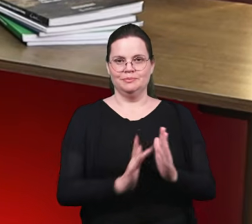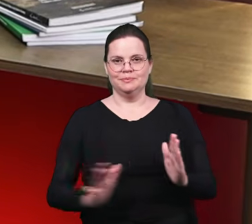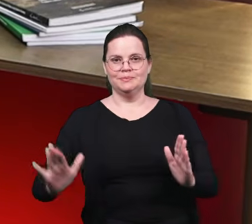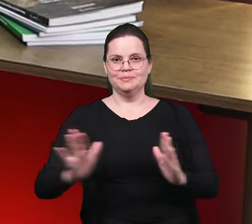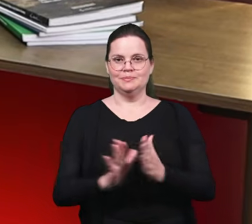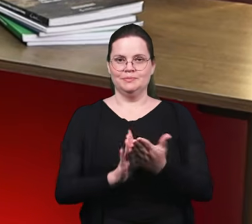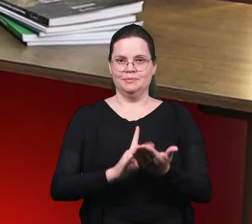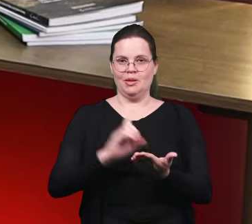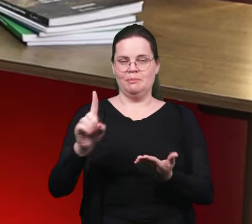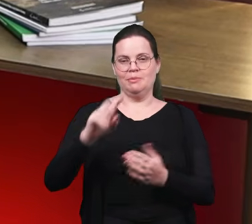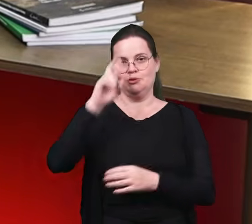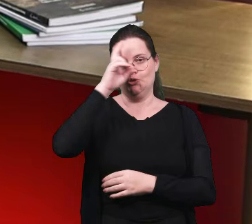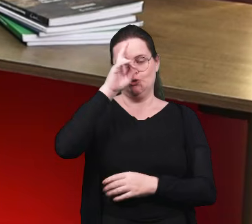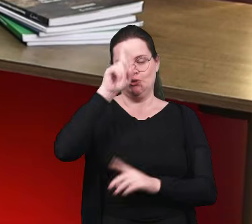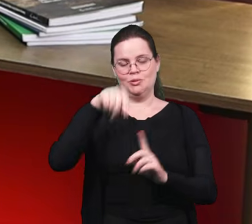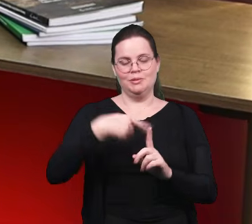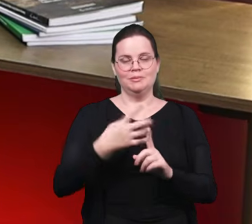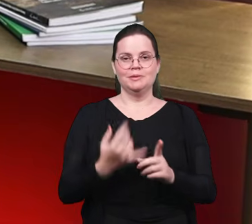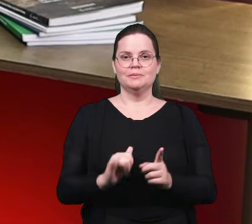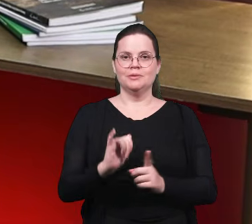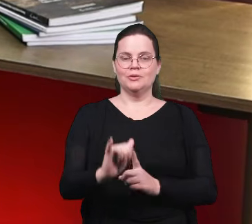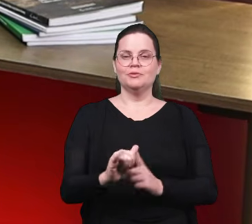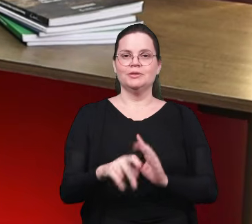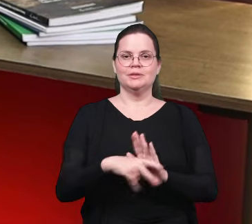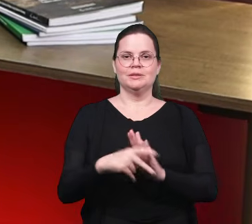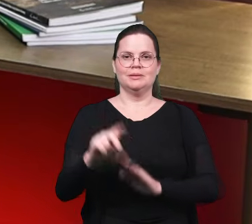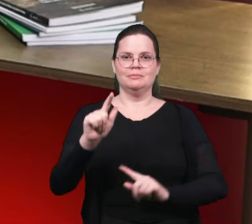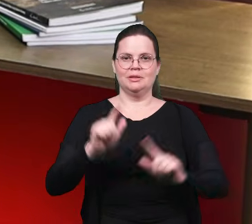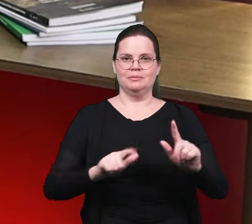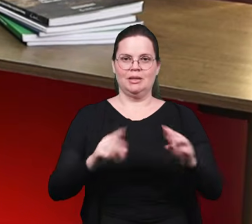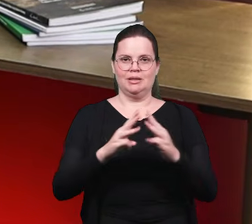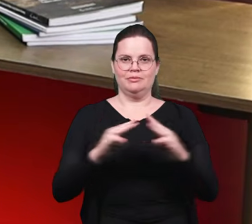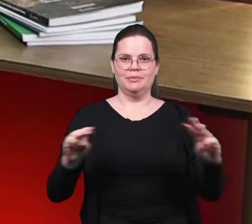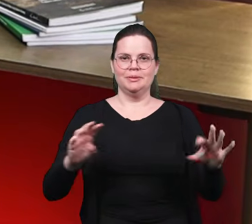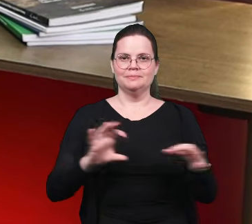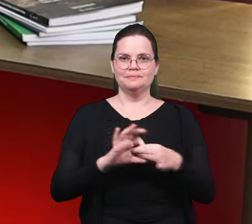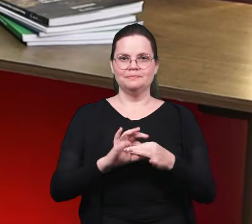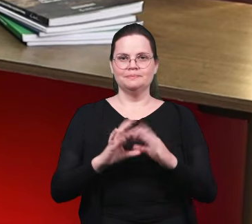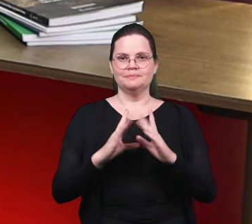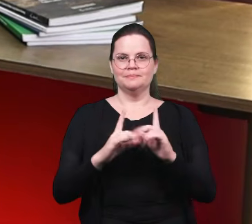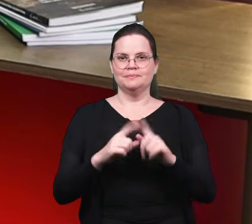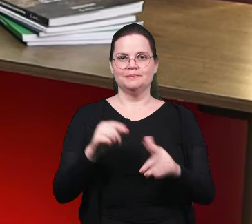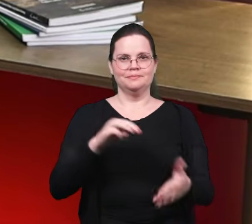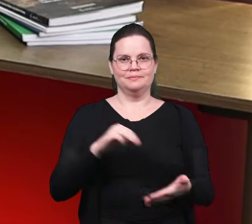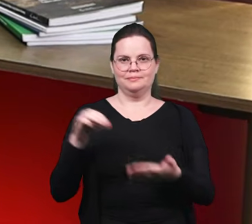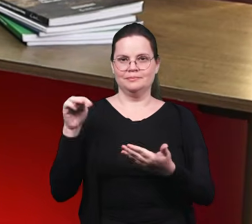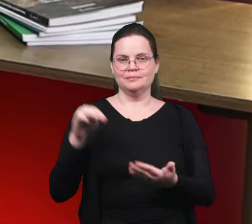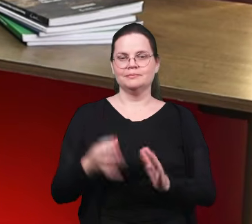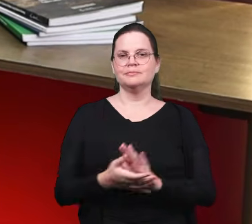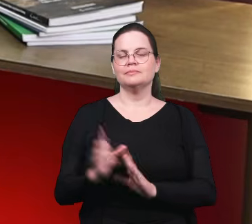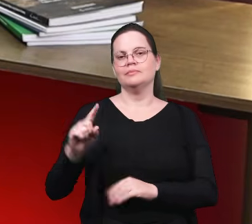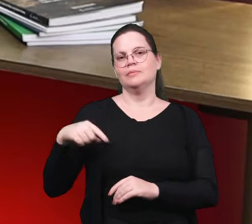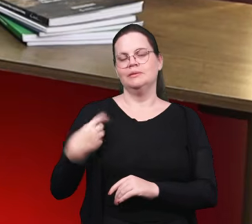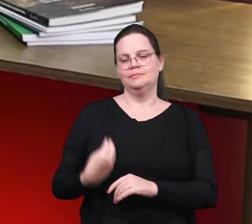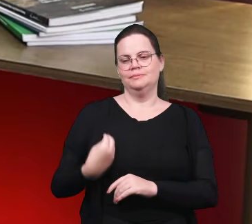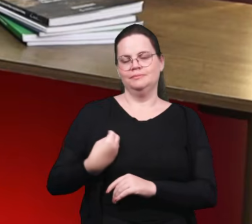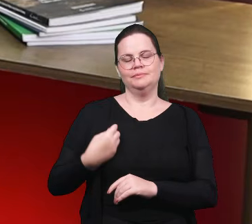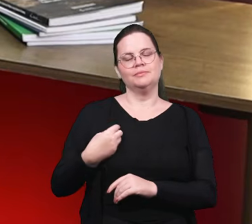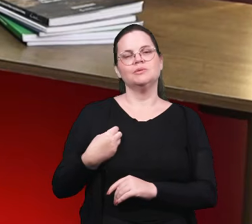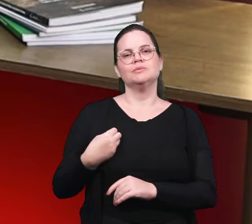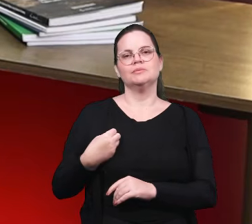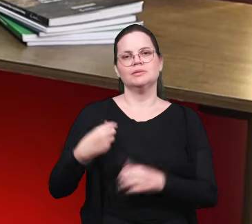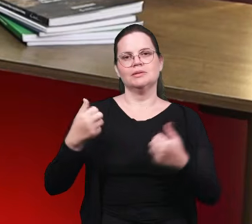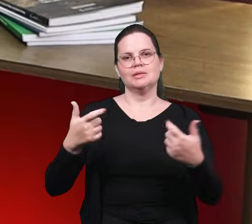Manaim. E a TV Manaim ela está vinculada à Igreja Cristã Maranata. E nós estamos aqui, nesses últimos episódios,